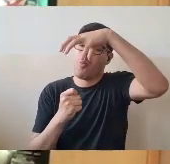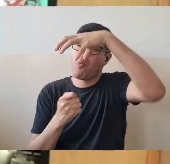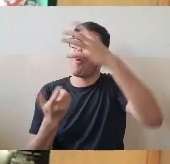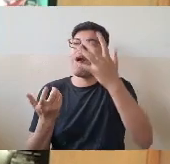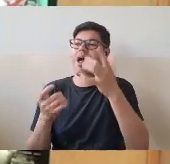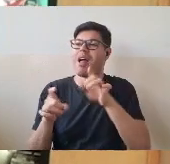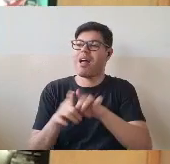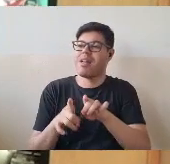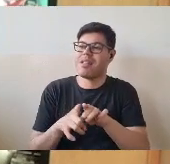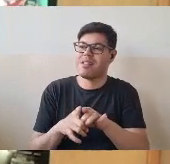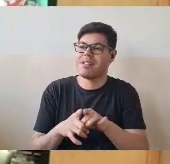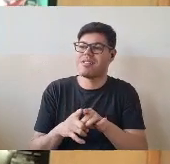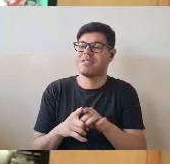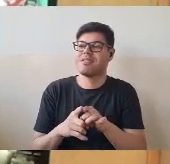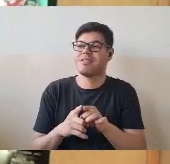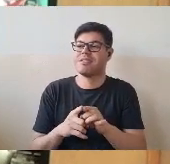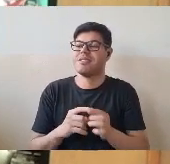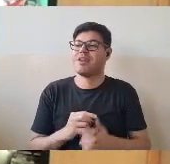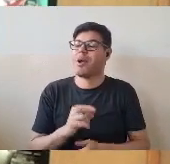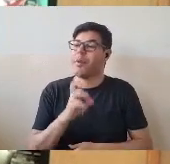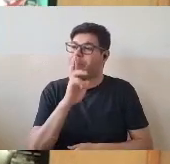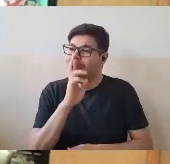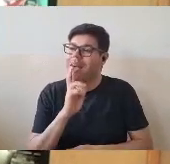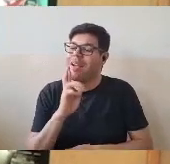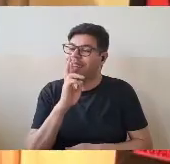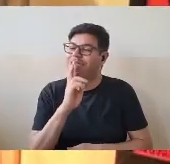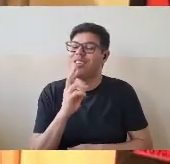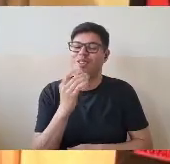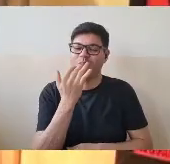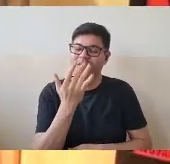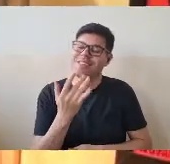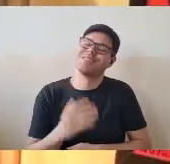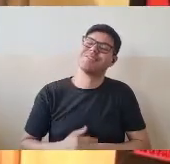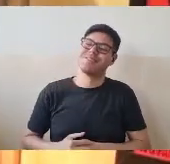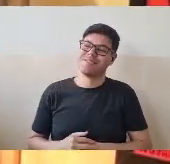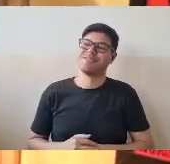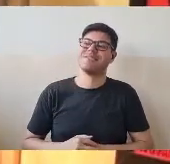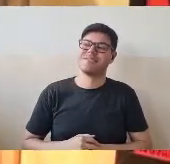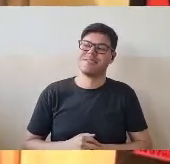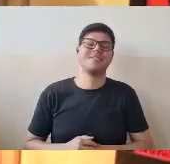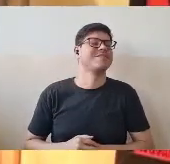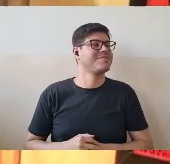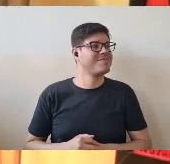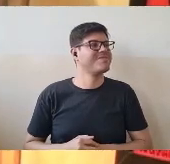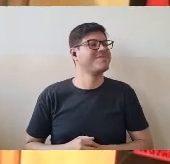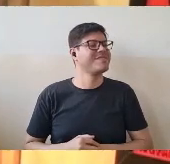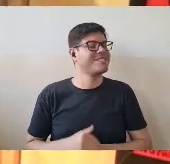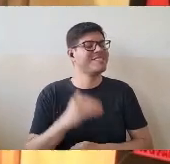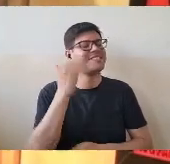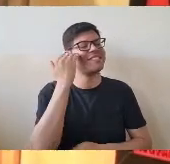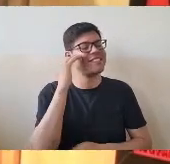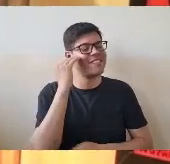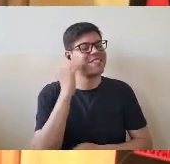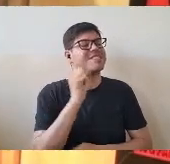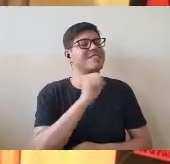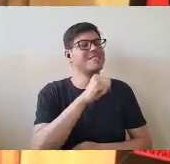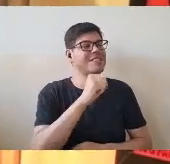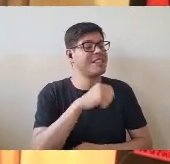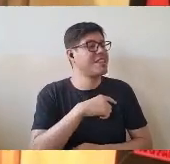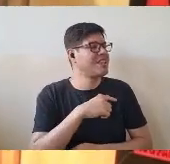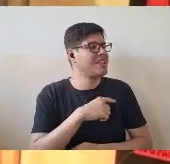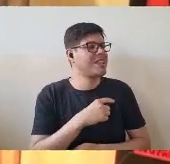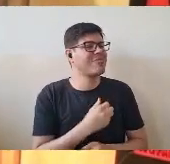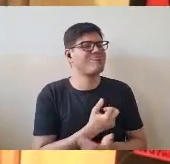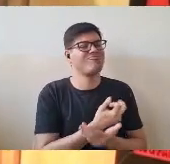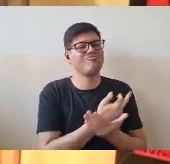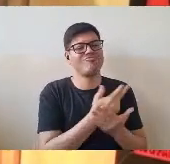saborizado, né? É. Colorido, continua ainda. Então, mas a criança chega lá, fala tá dodói, né? Tá,